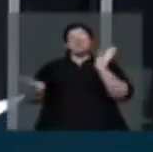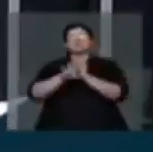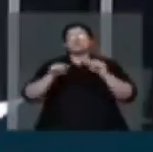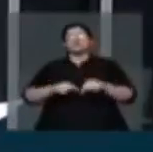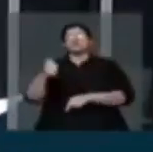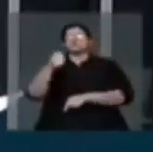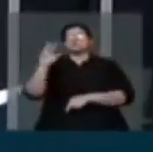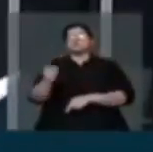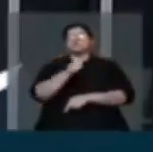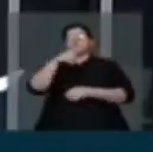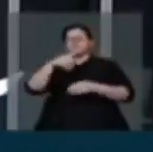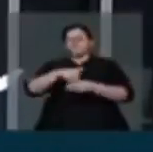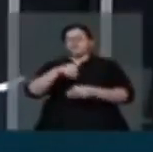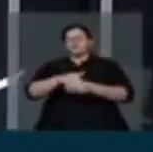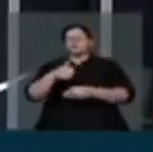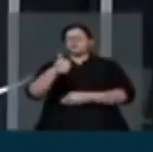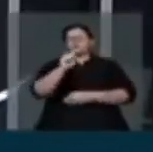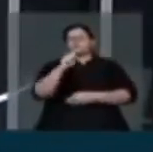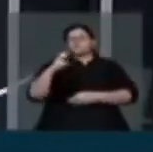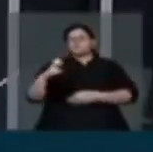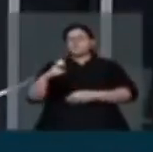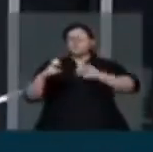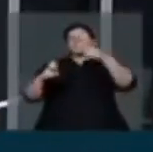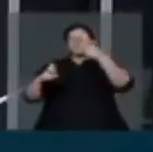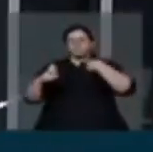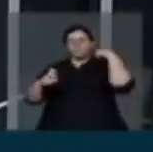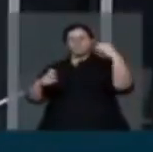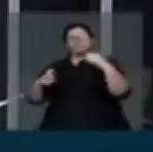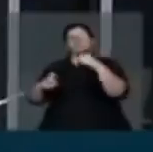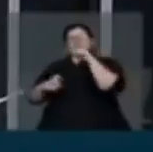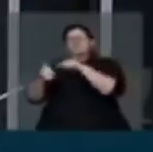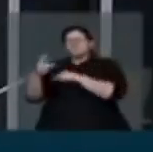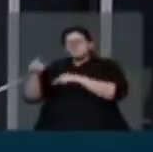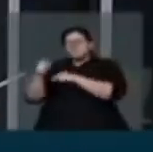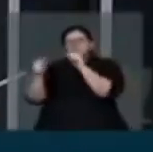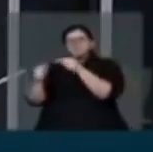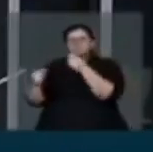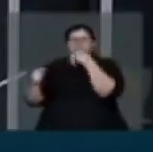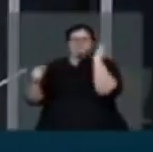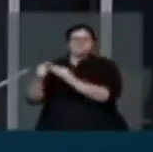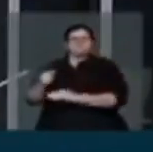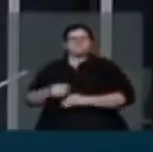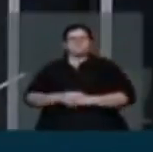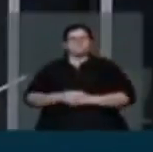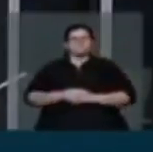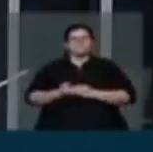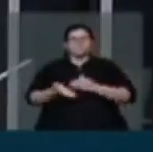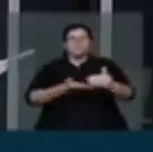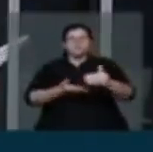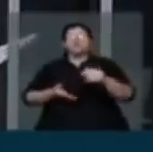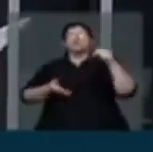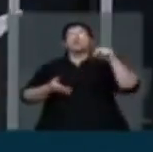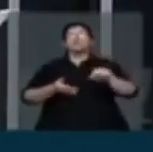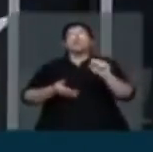aqui, 185 mil eleitores me colocaram aqui. E colocaram para defender princípios da família,